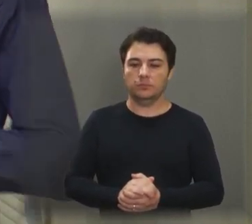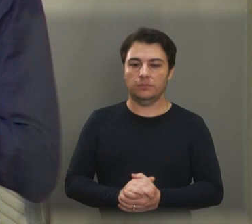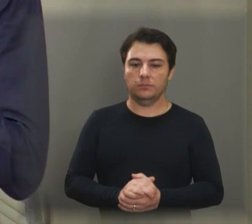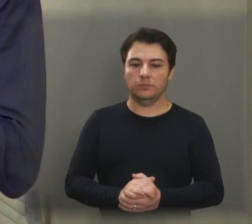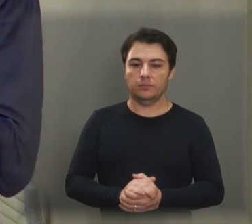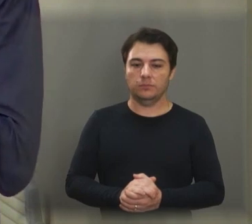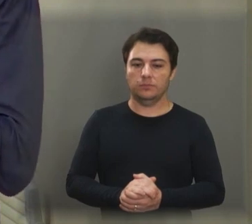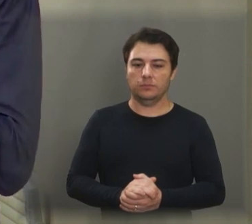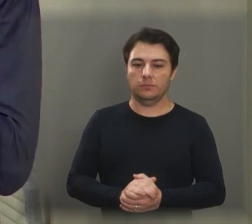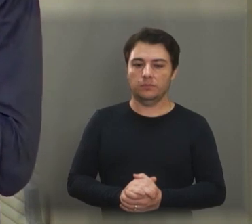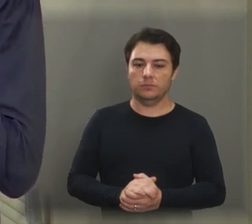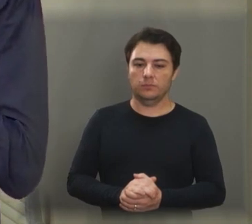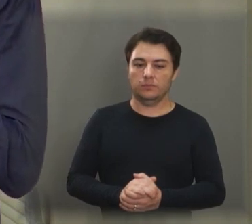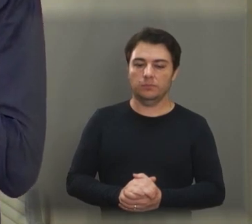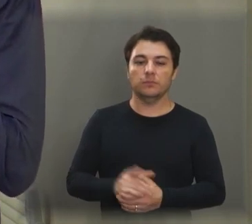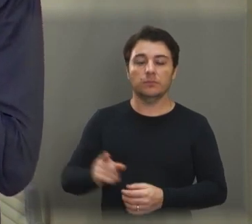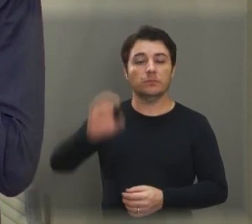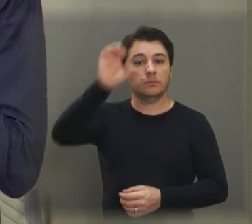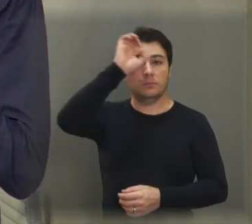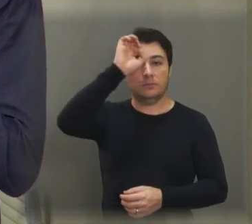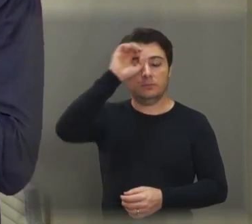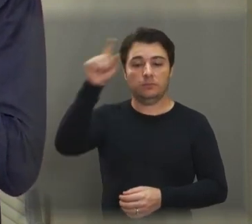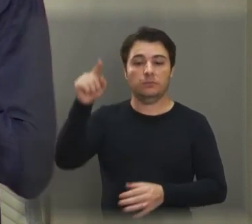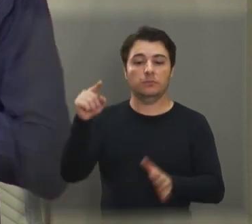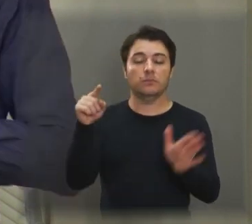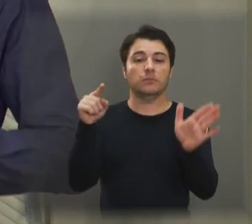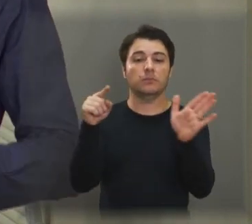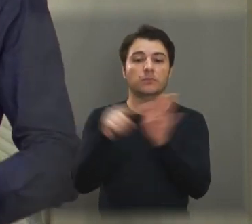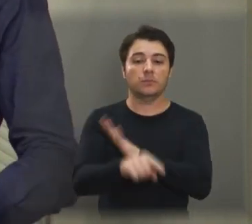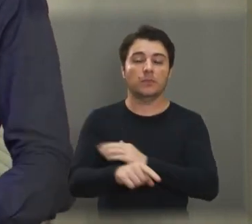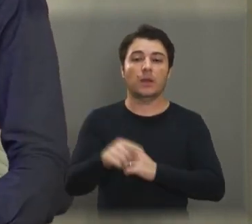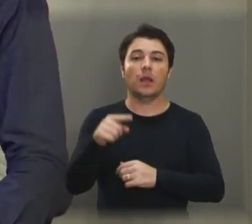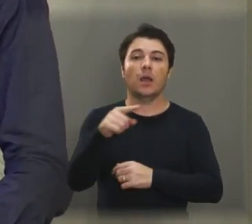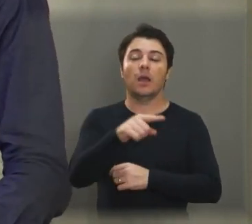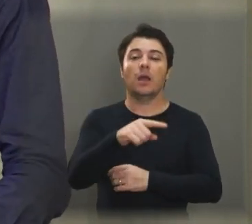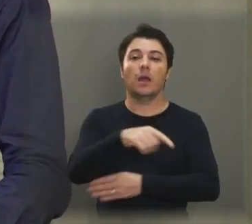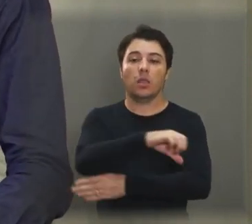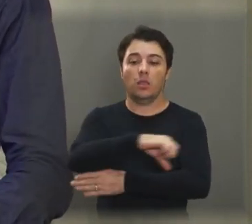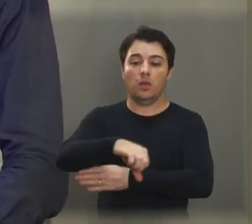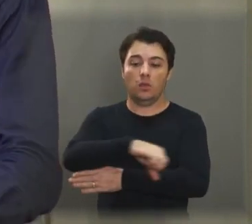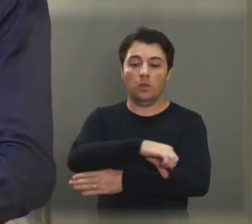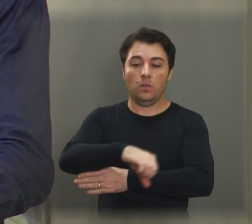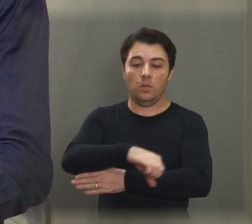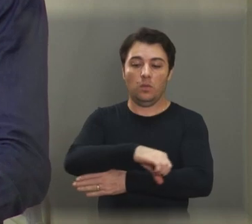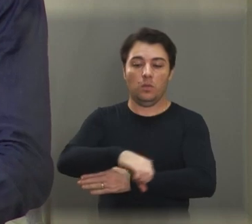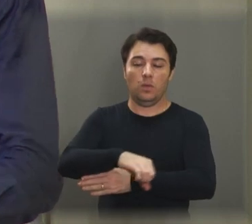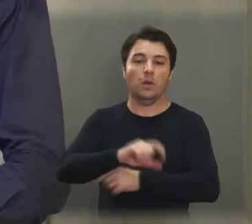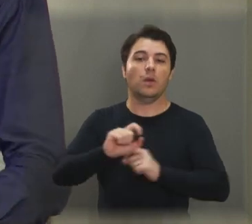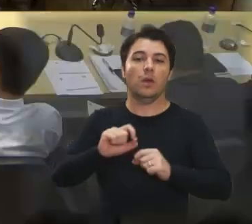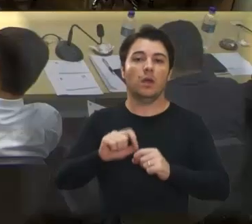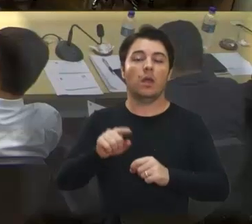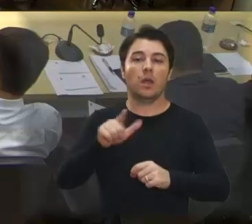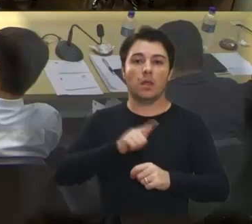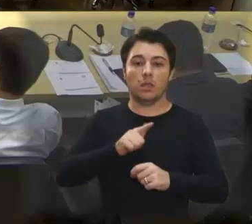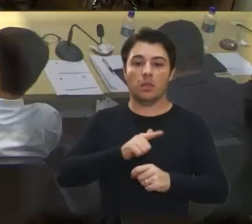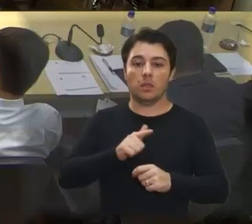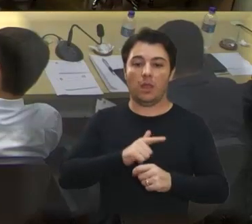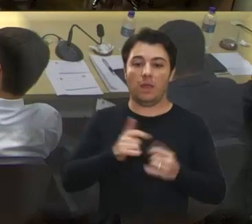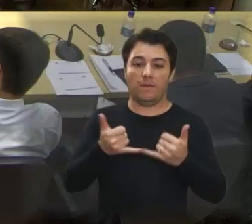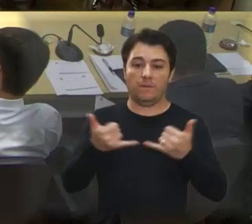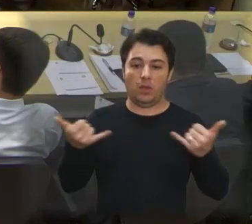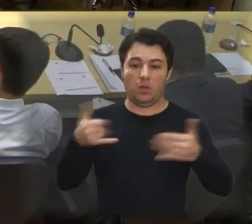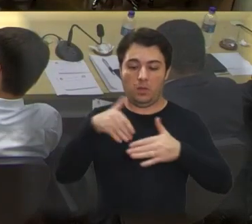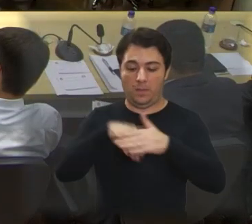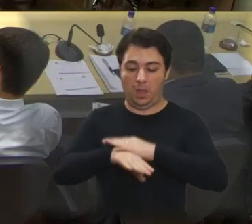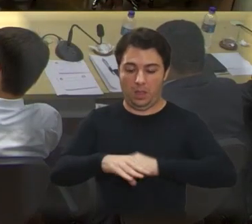então a respeitou o cheque questionou referente a Nove de Julho né uma travessia que é subterrânea ali foi